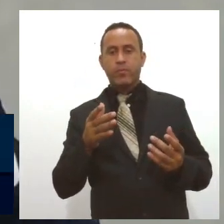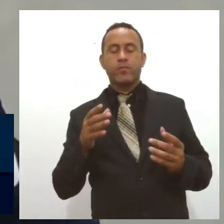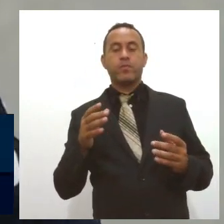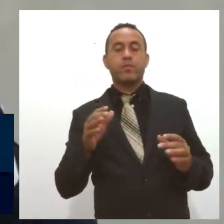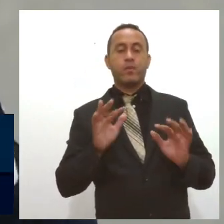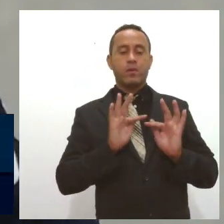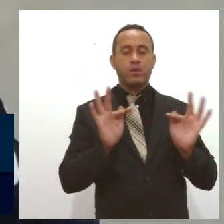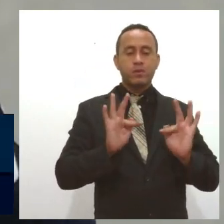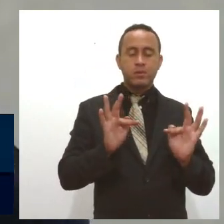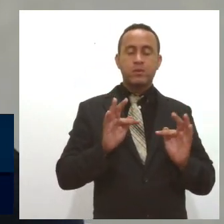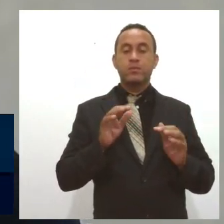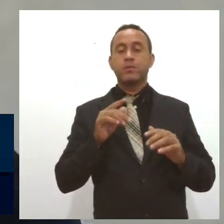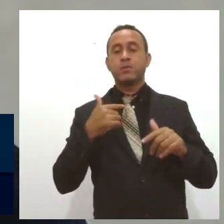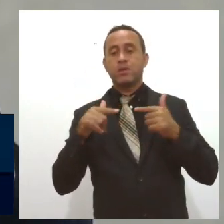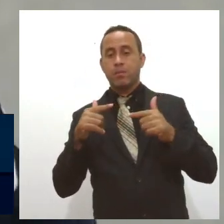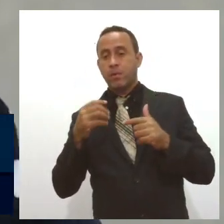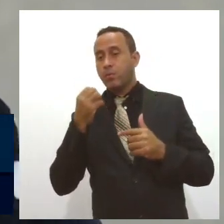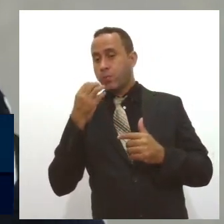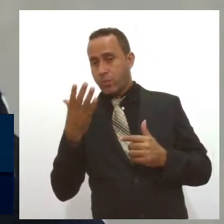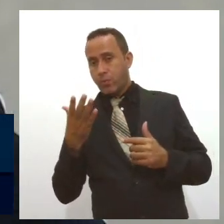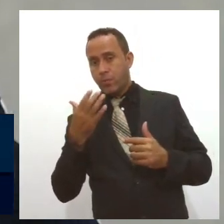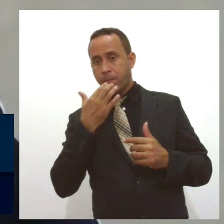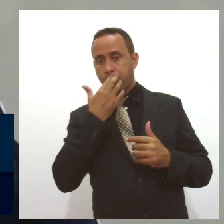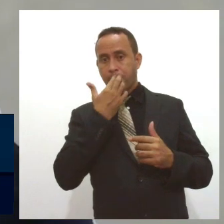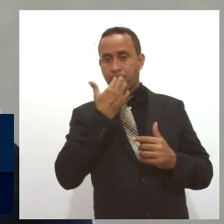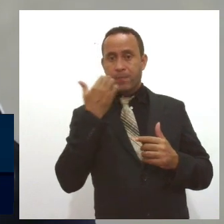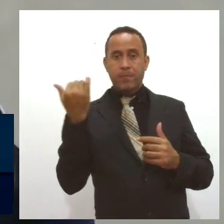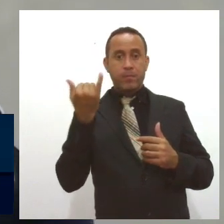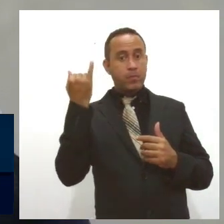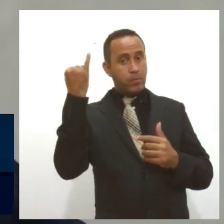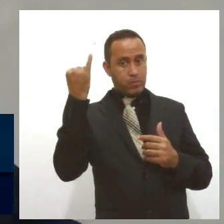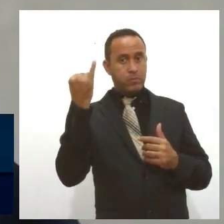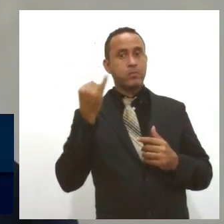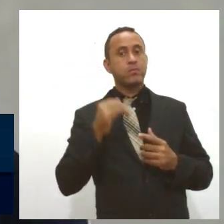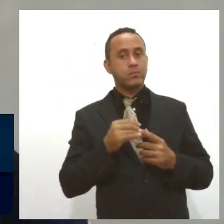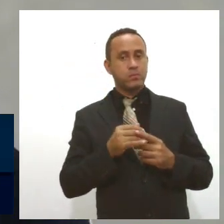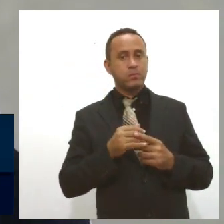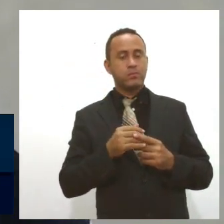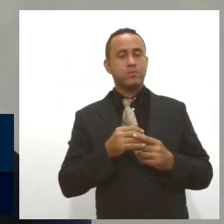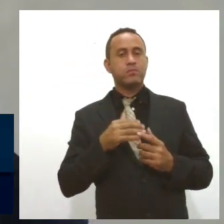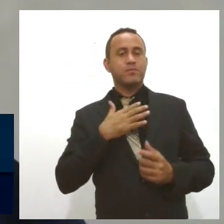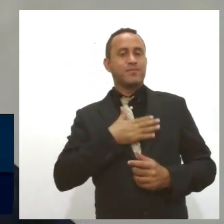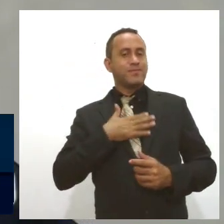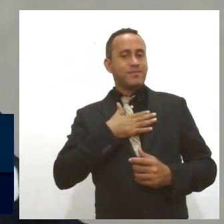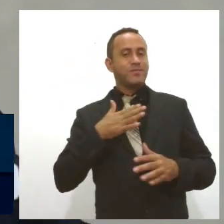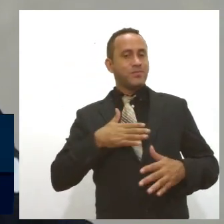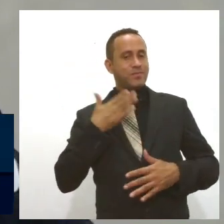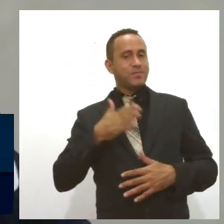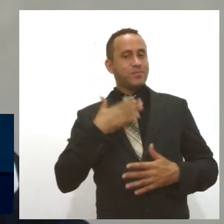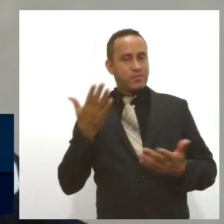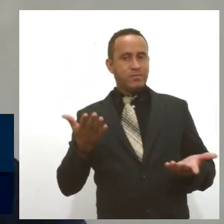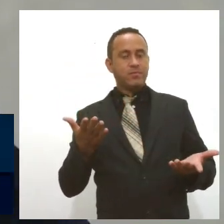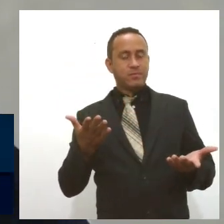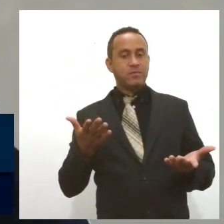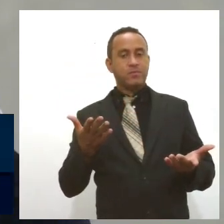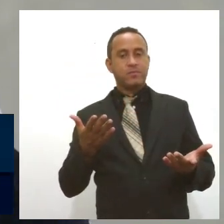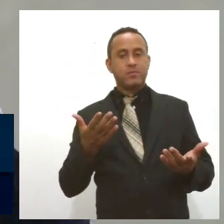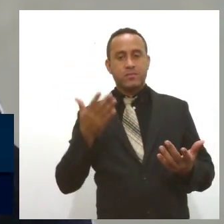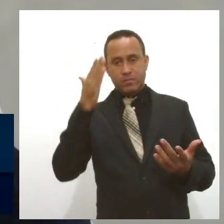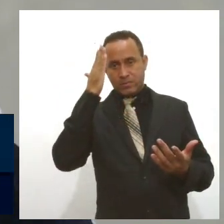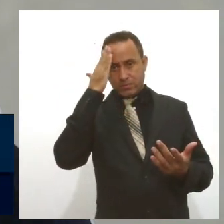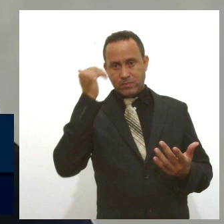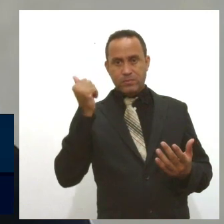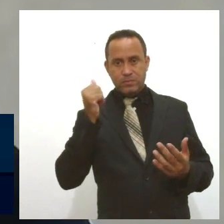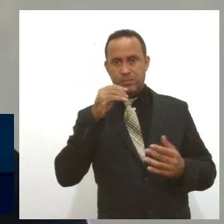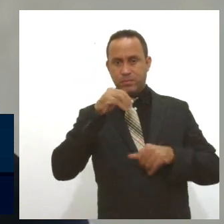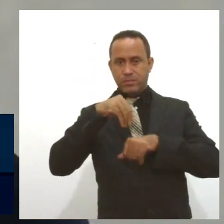indiretos. Então, assim, é muito importante. E a gente fica muito contente quando sabe de